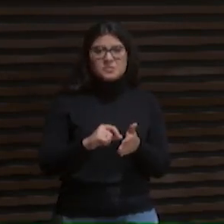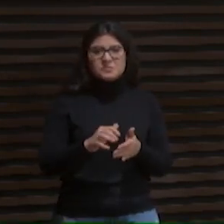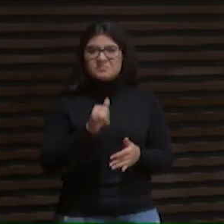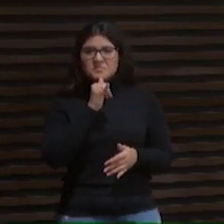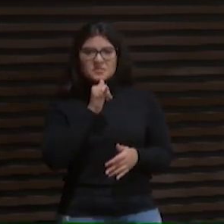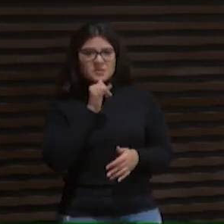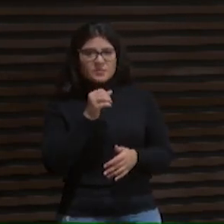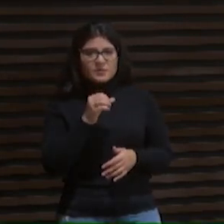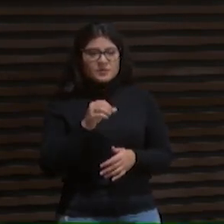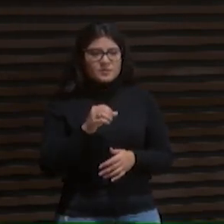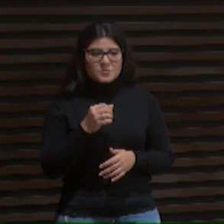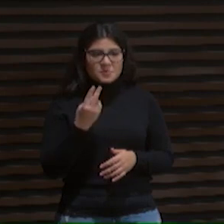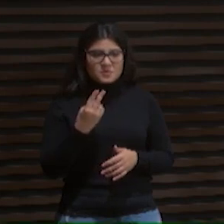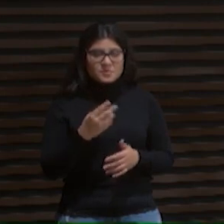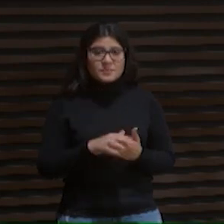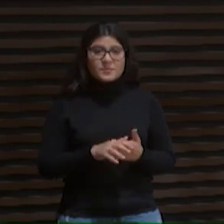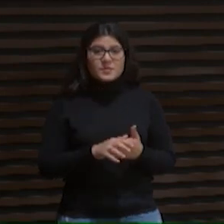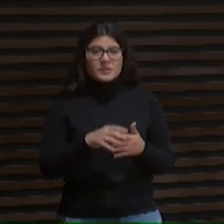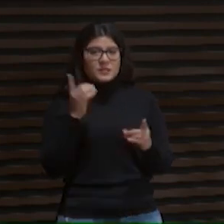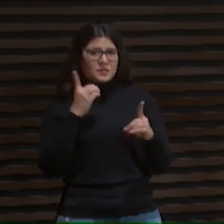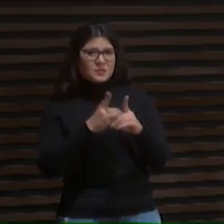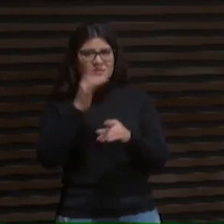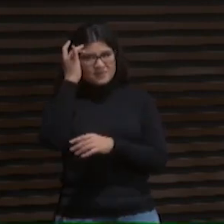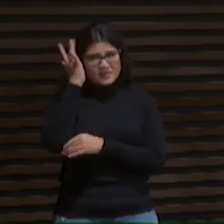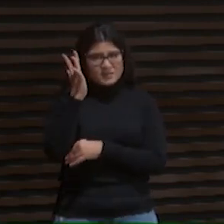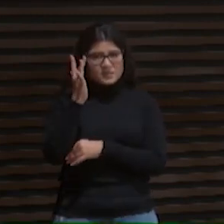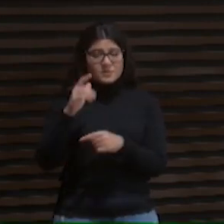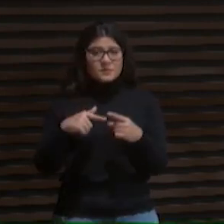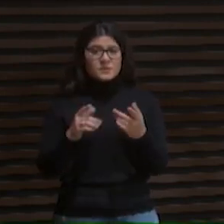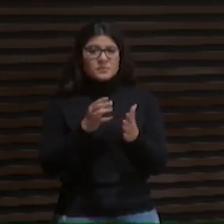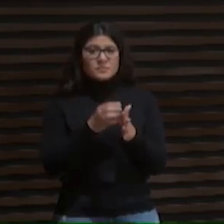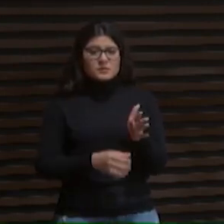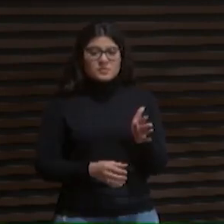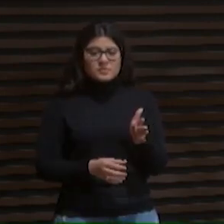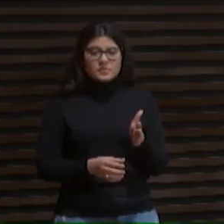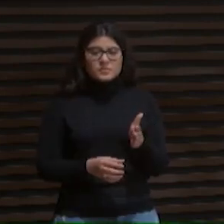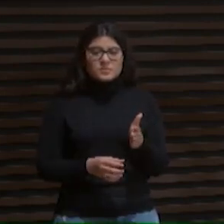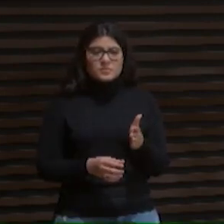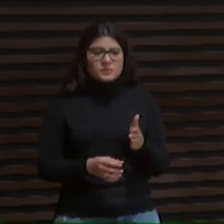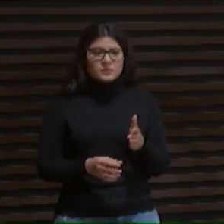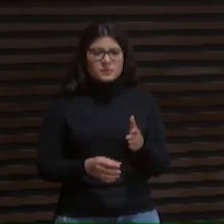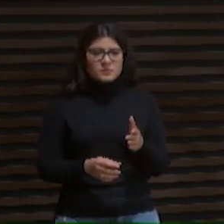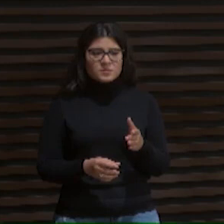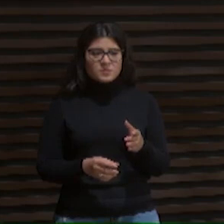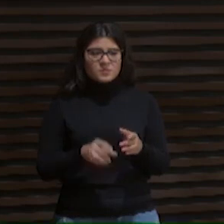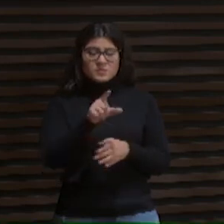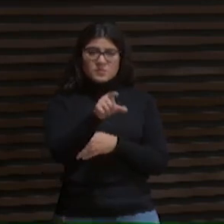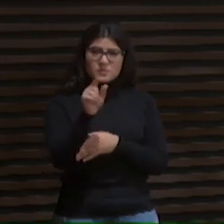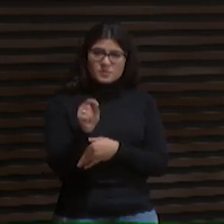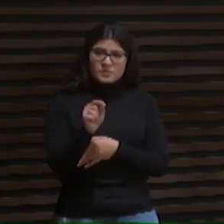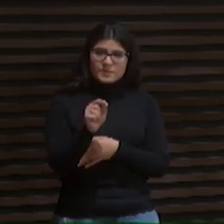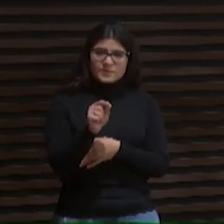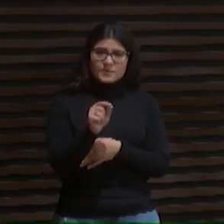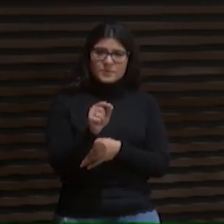A gente vai lá e acha facilmente. Mas os capítulos eles foram definidos lá